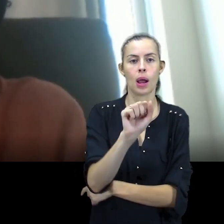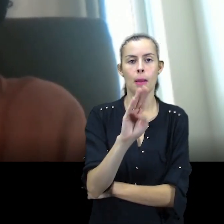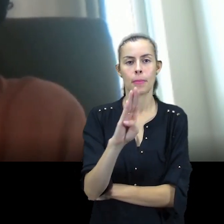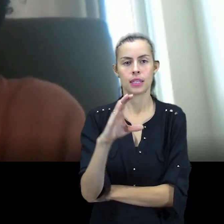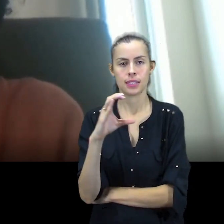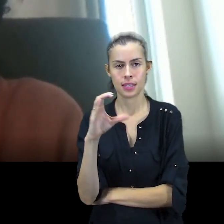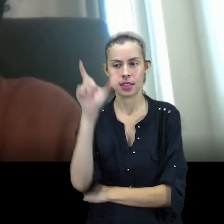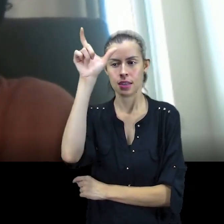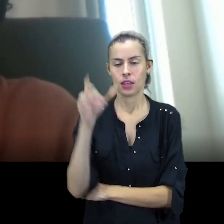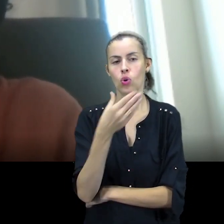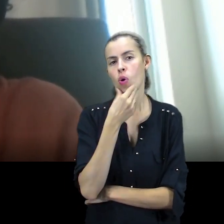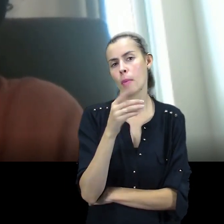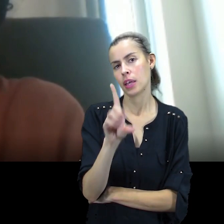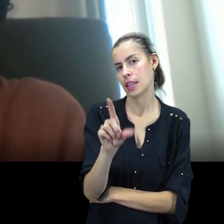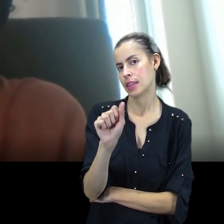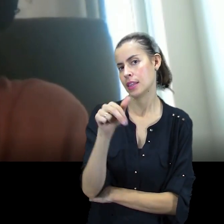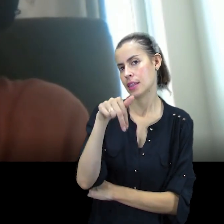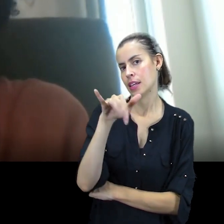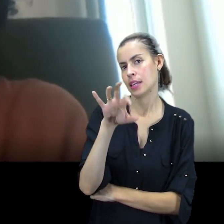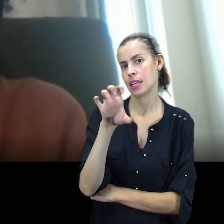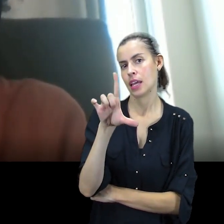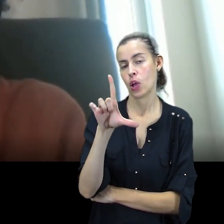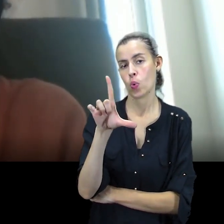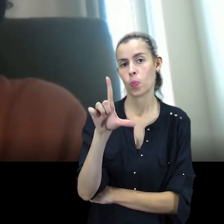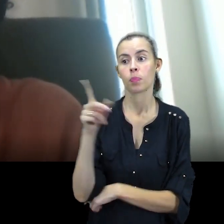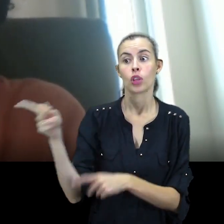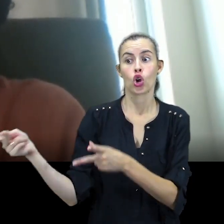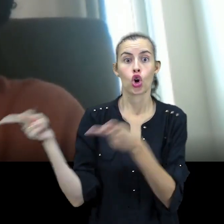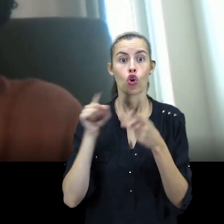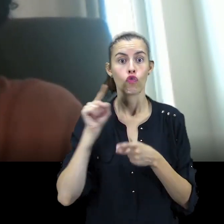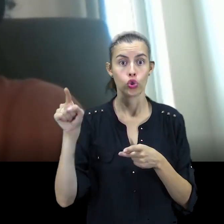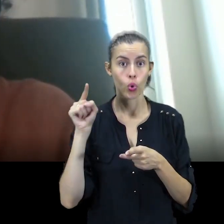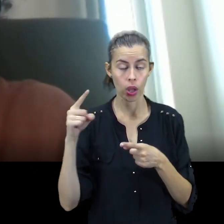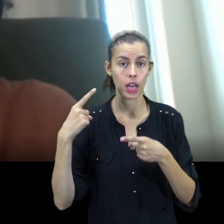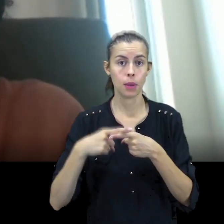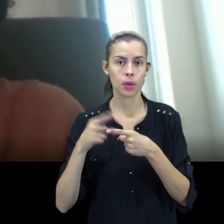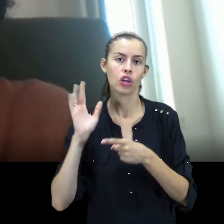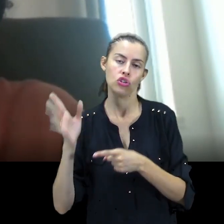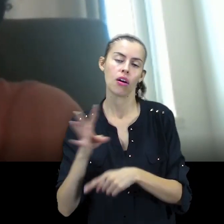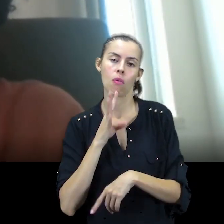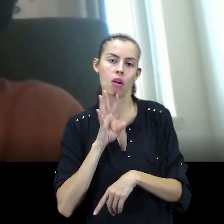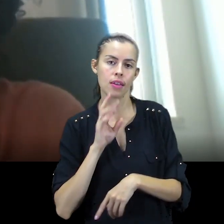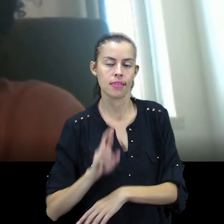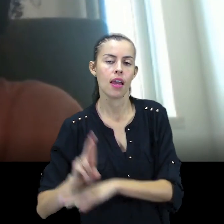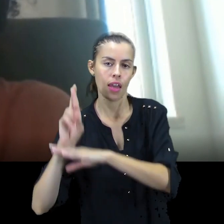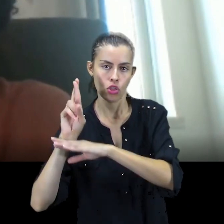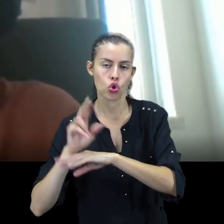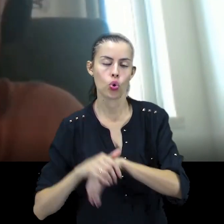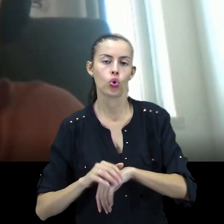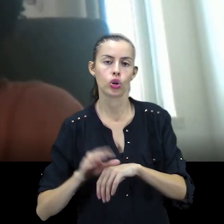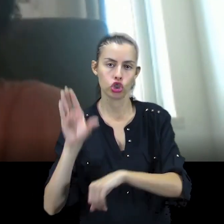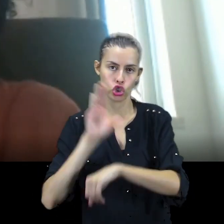da UFABC com a inclusão da extensão. Então, a gente fez essa discussão, e internamente foi a Prograde,